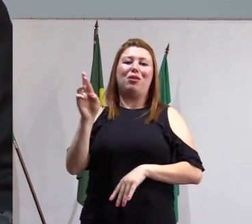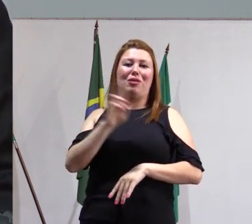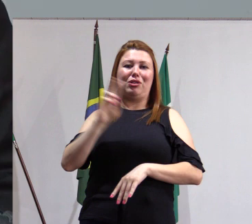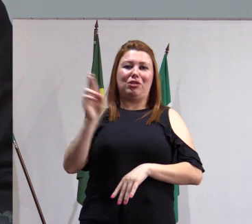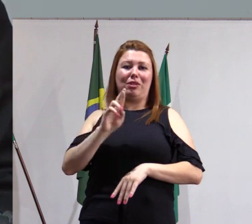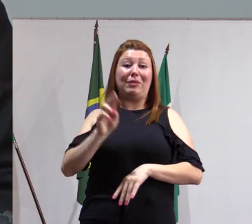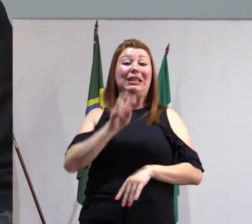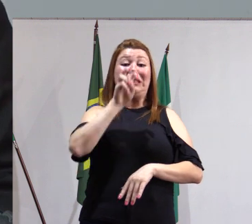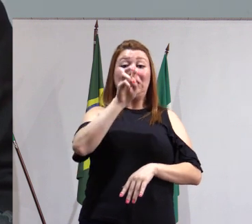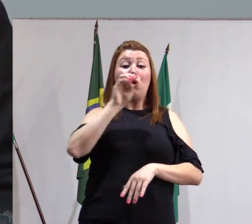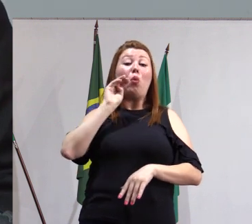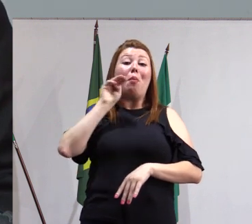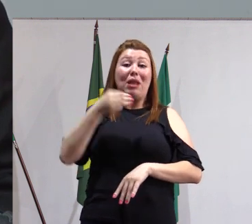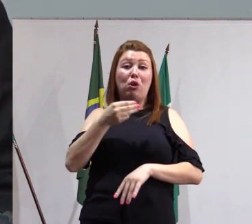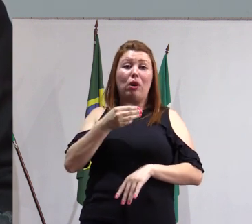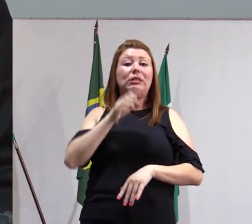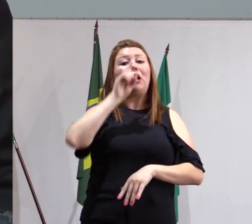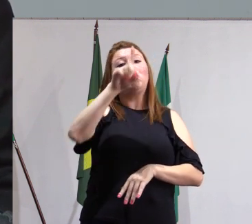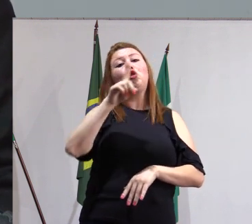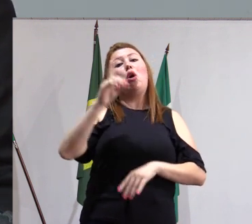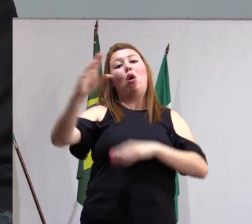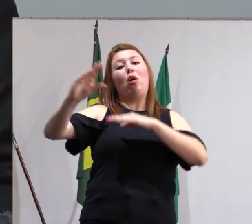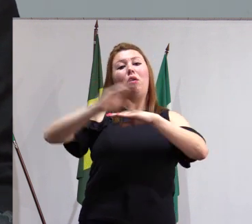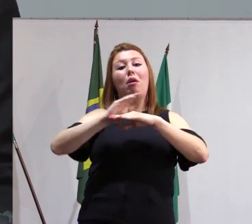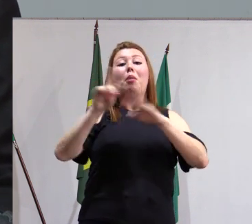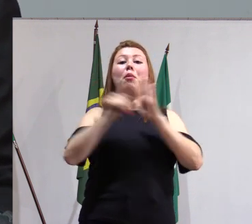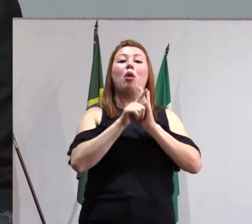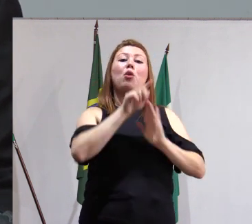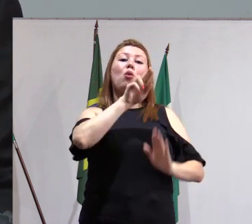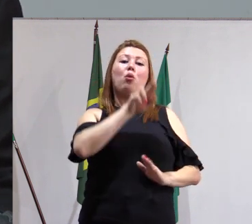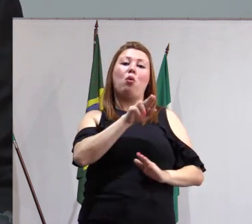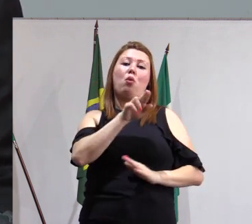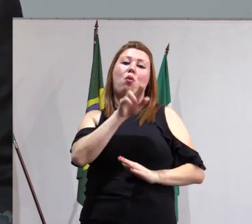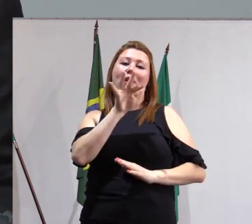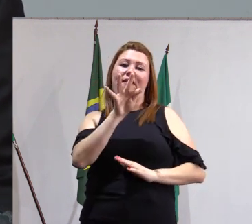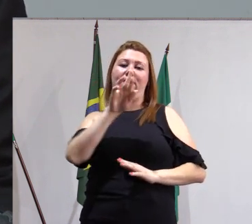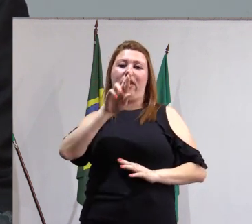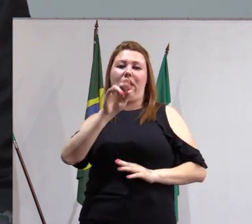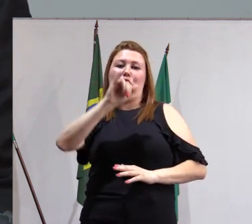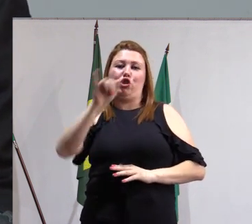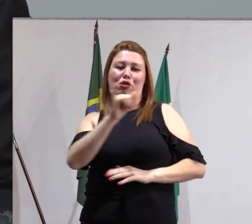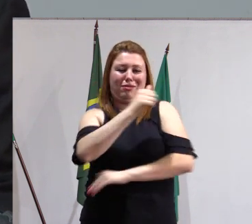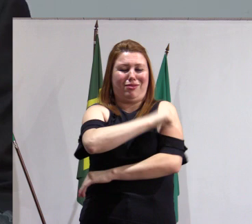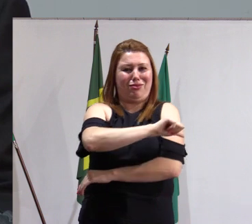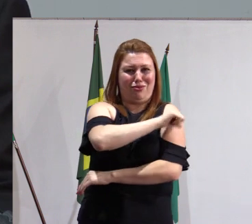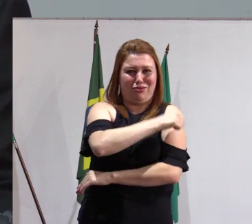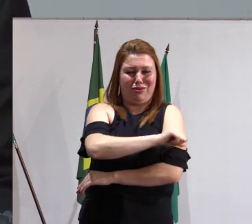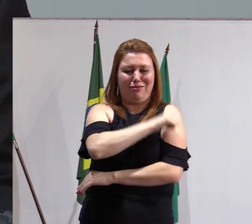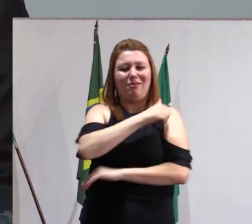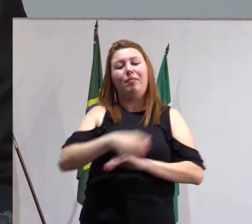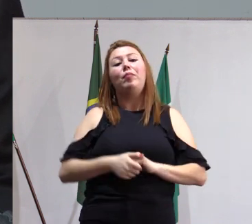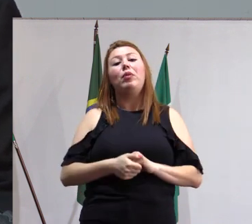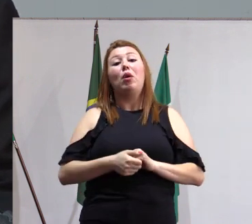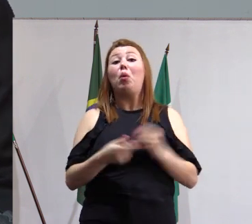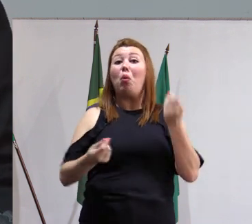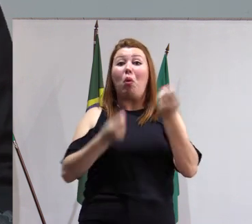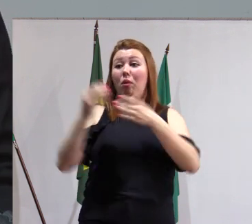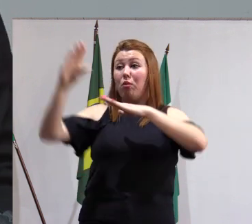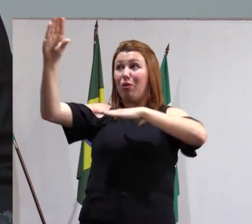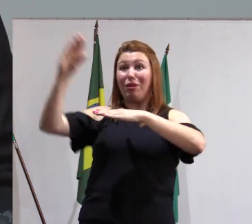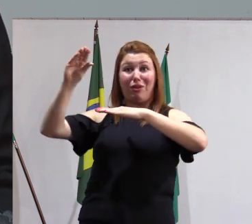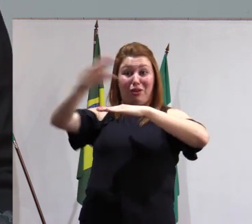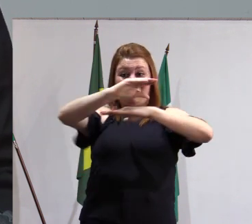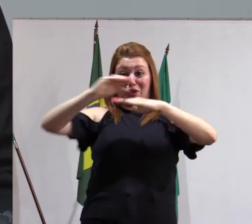só da UFRJ. Então, como é que esse fundo, né, vai sustentar 68